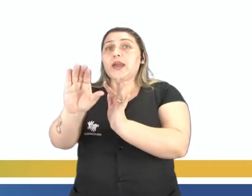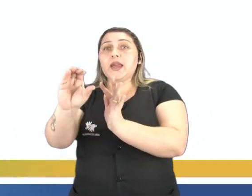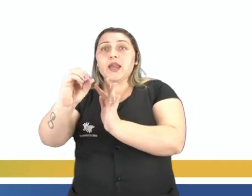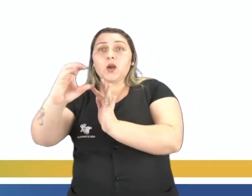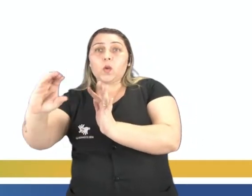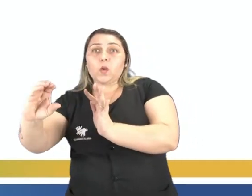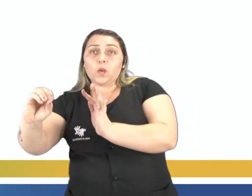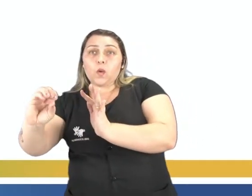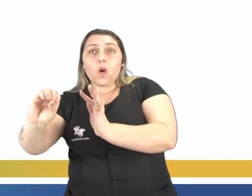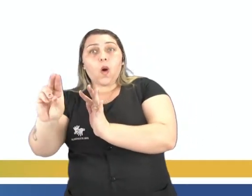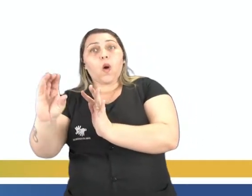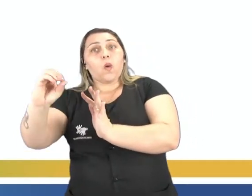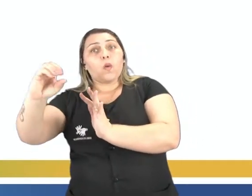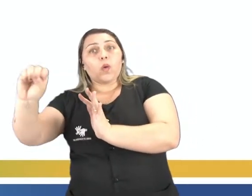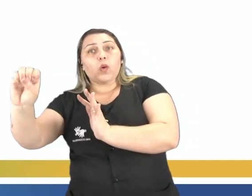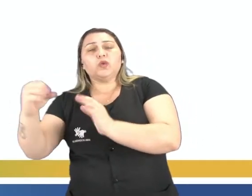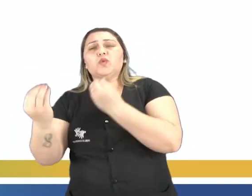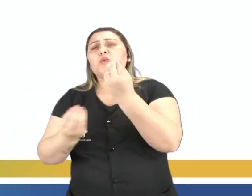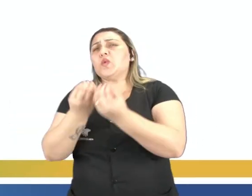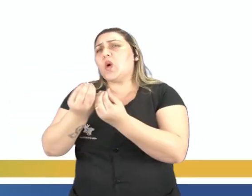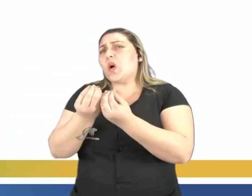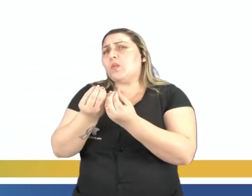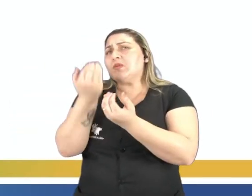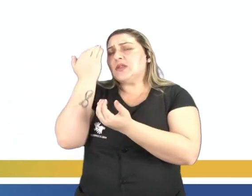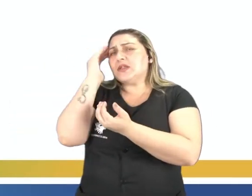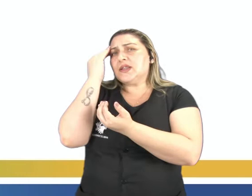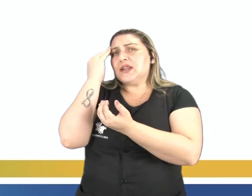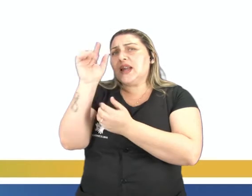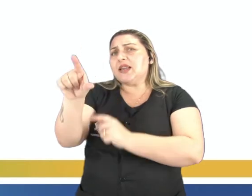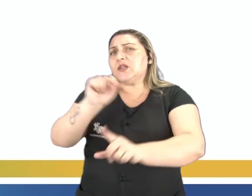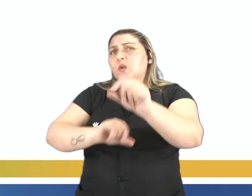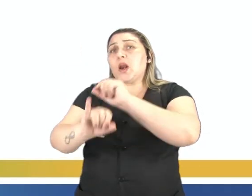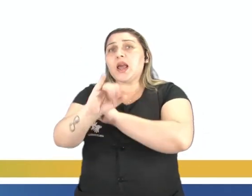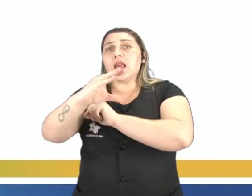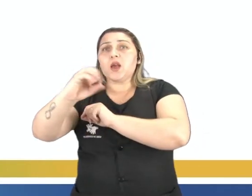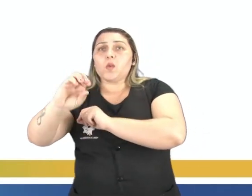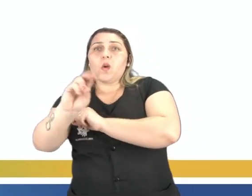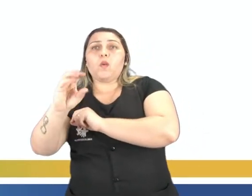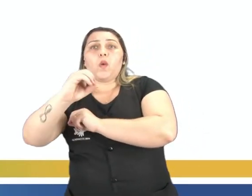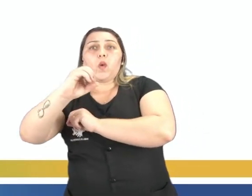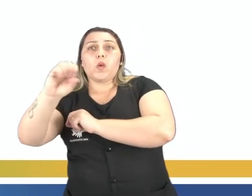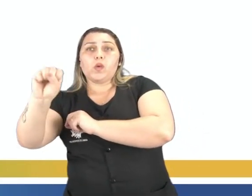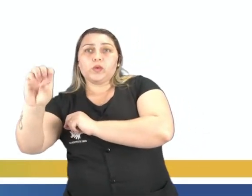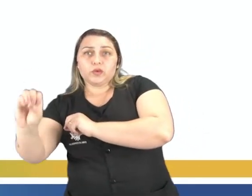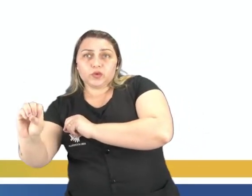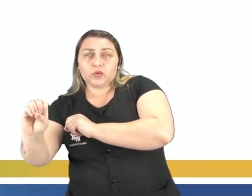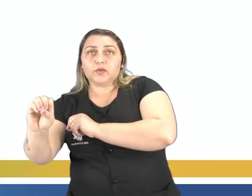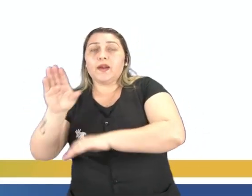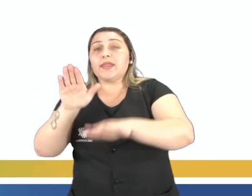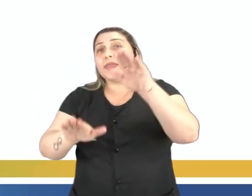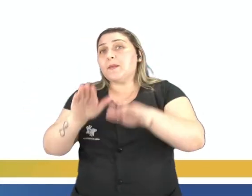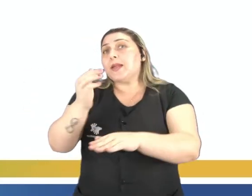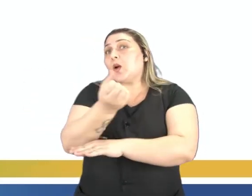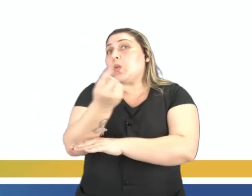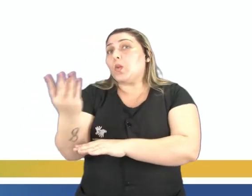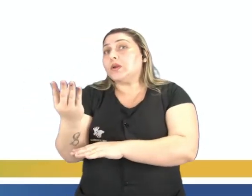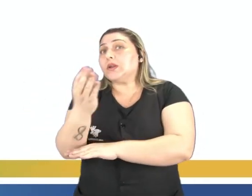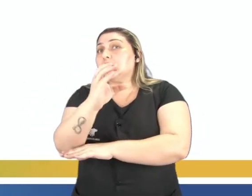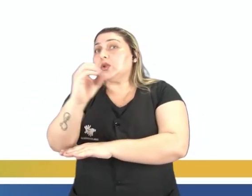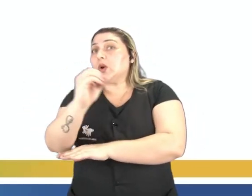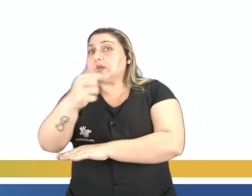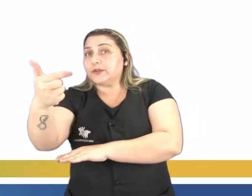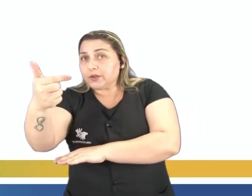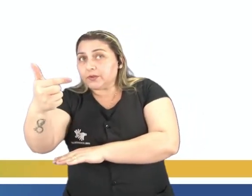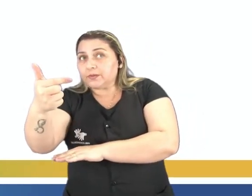ico ou oso. Como que a gente vai escolher a terminação ico ou oso? De acordo com a quantidade de